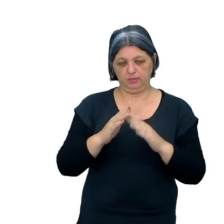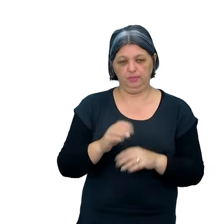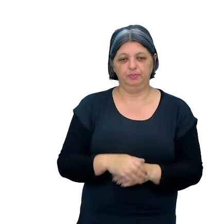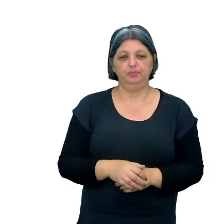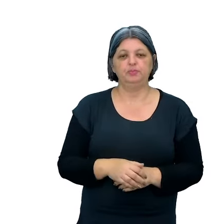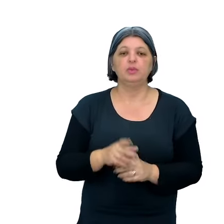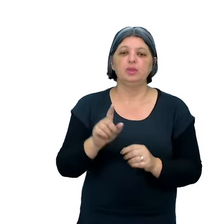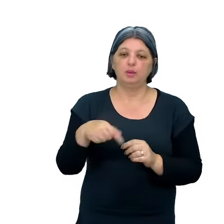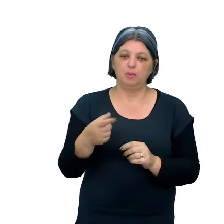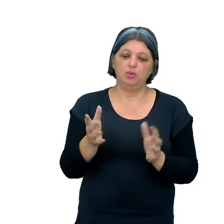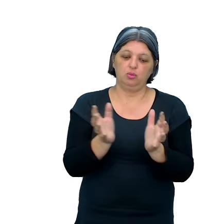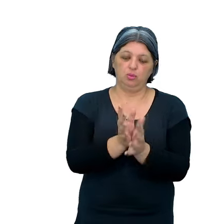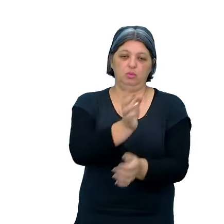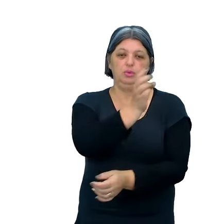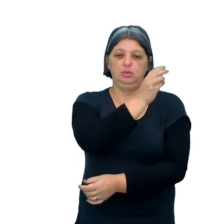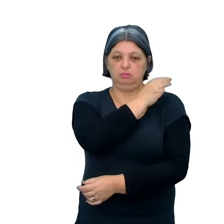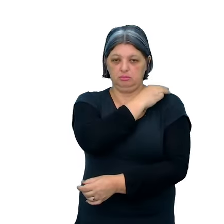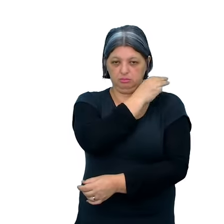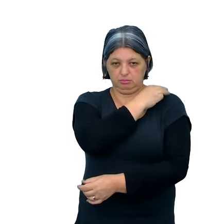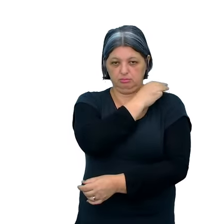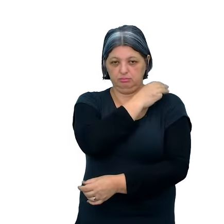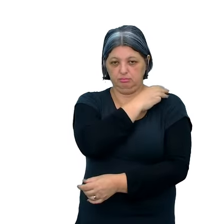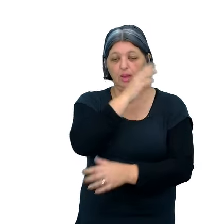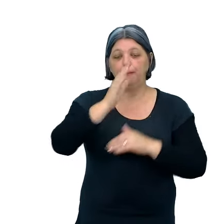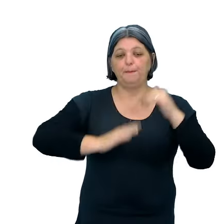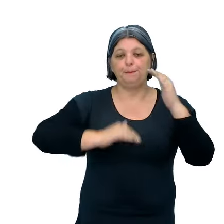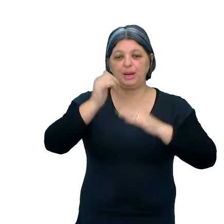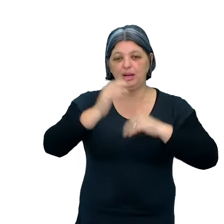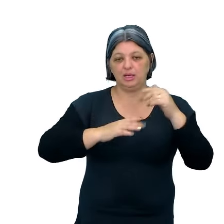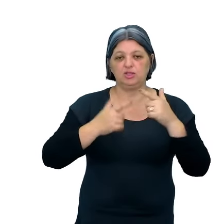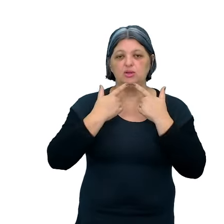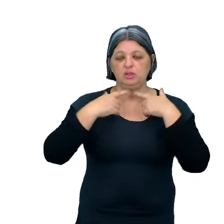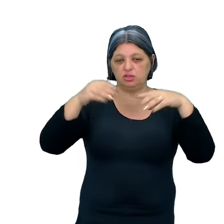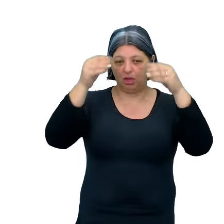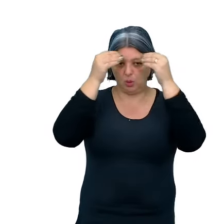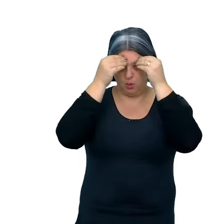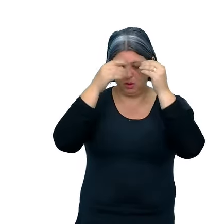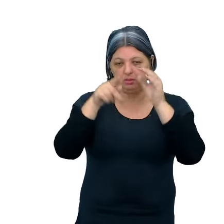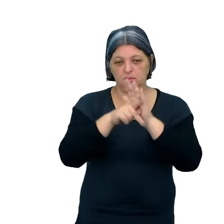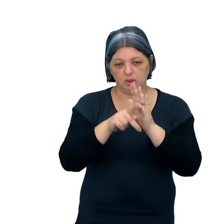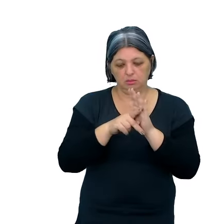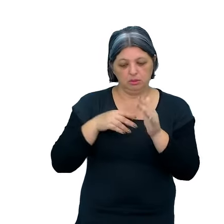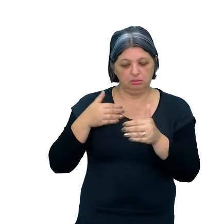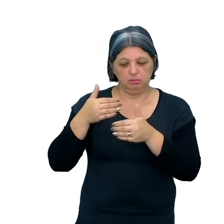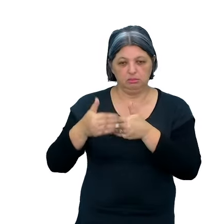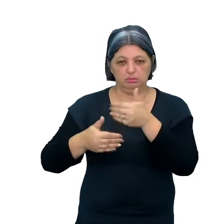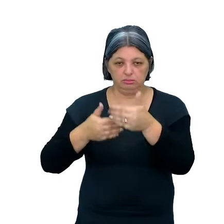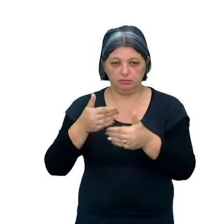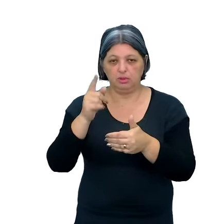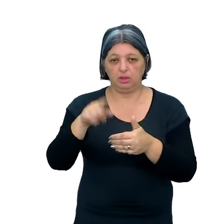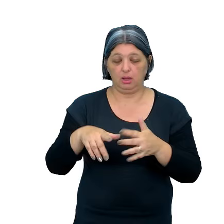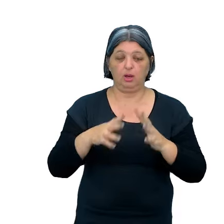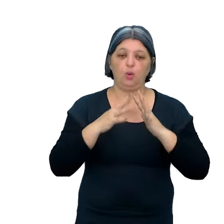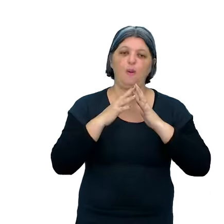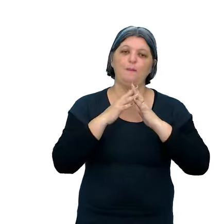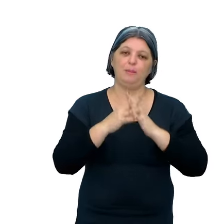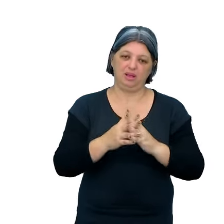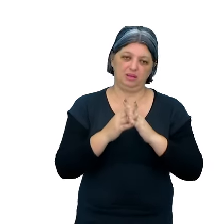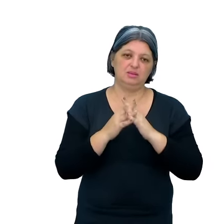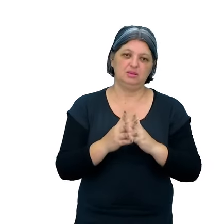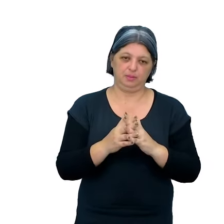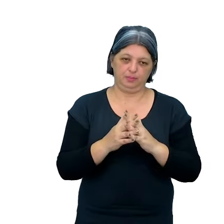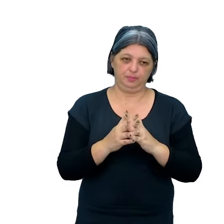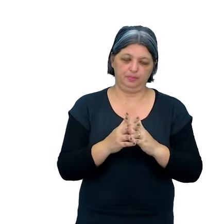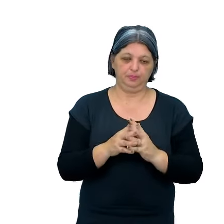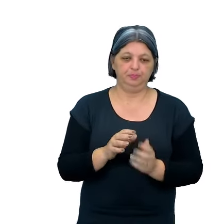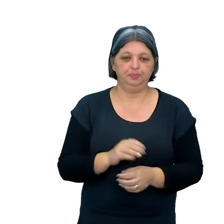ensino médio, as práticas de linguagem, mais o objeto de conhecimento, são progressivamente mais complexas.